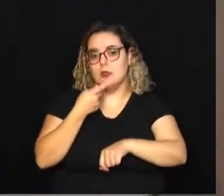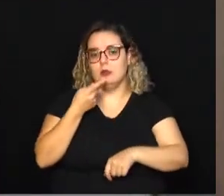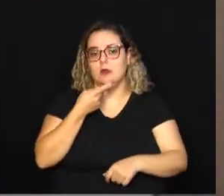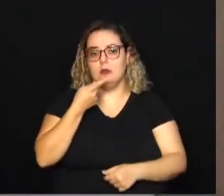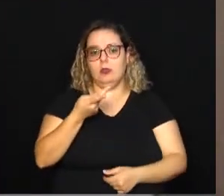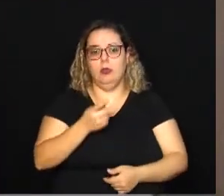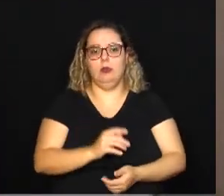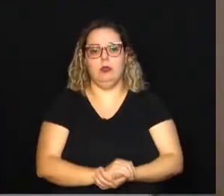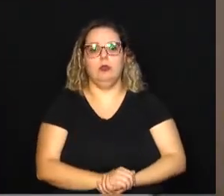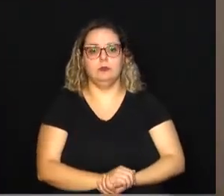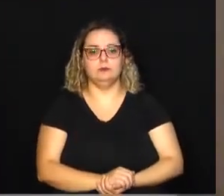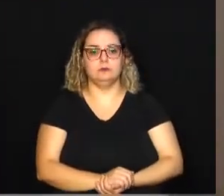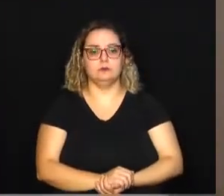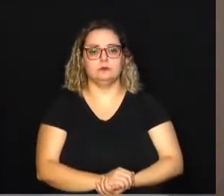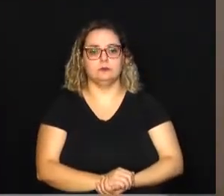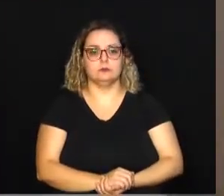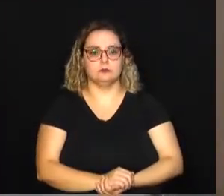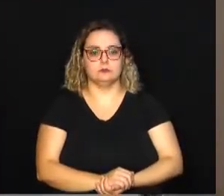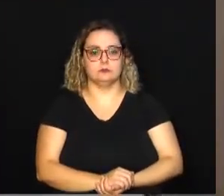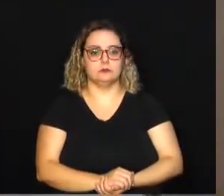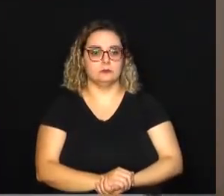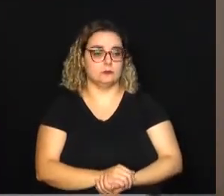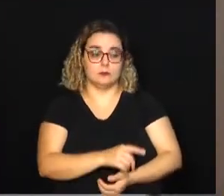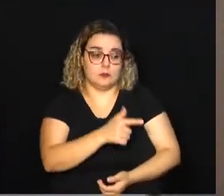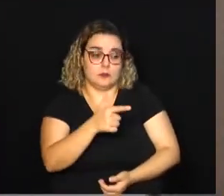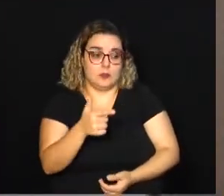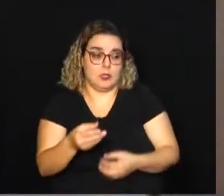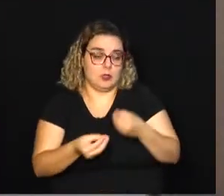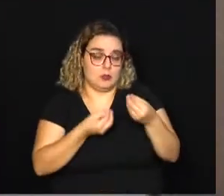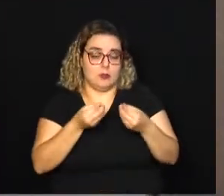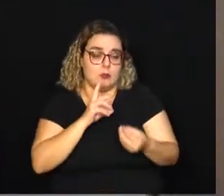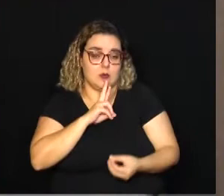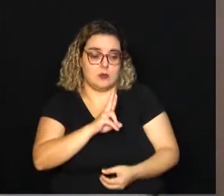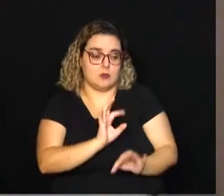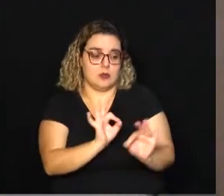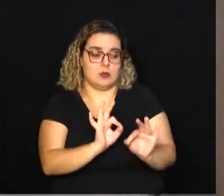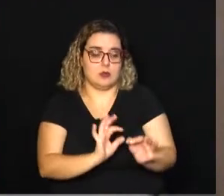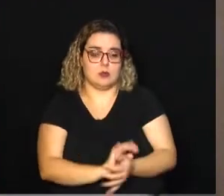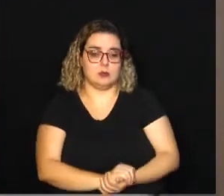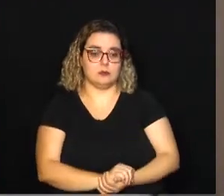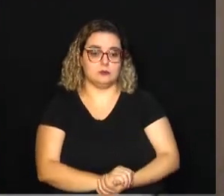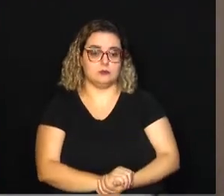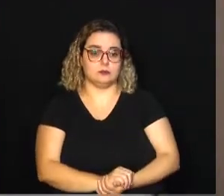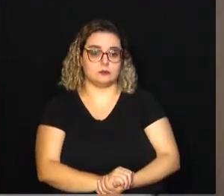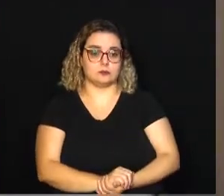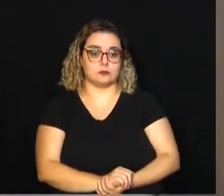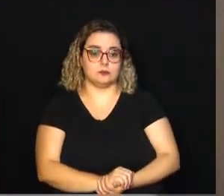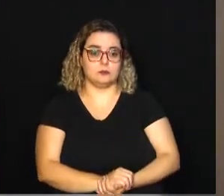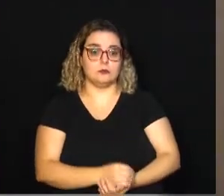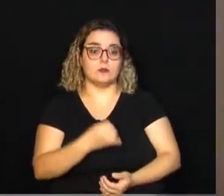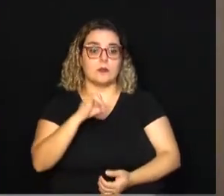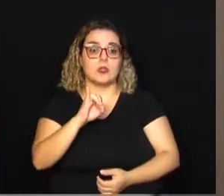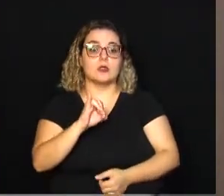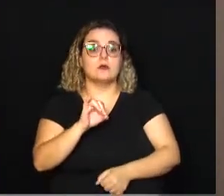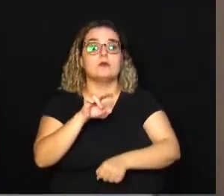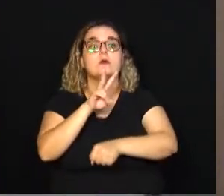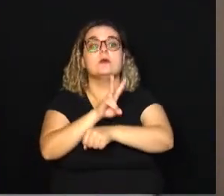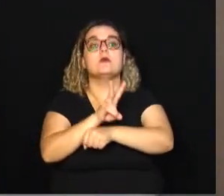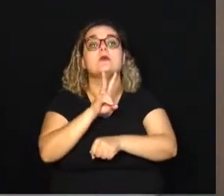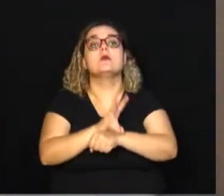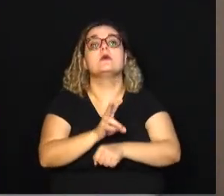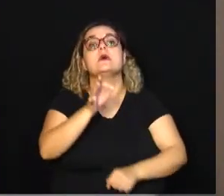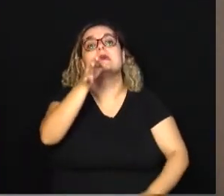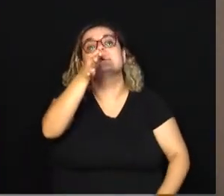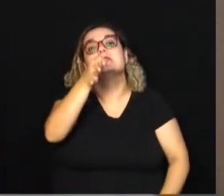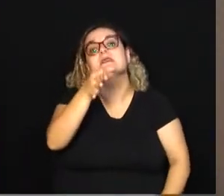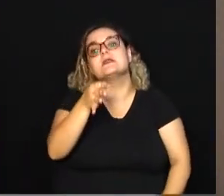perguntas, não vai adiantar nada. Se não for cuidada devidamente